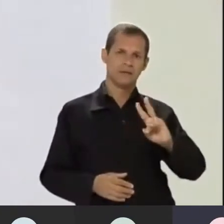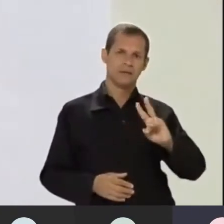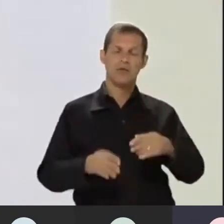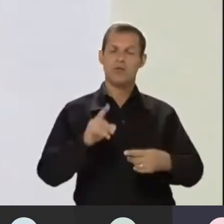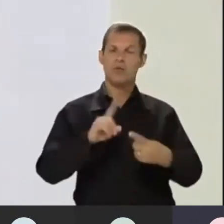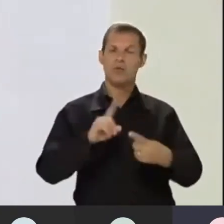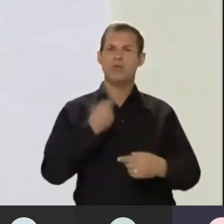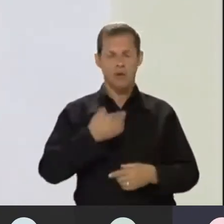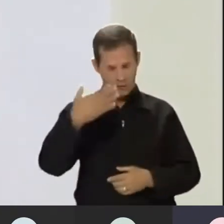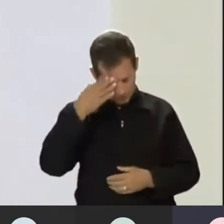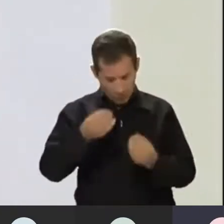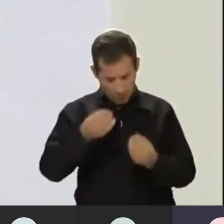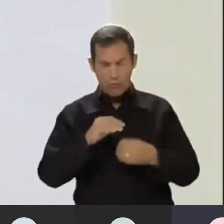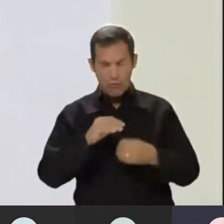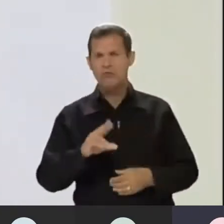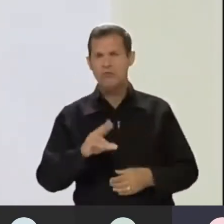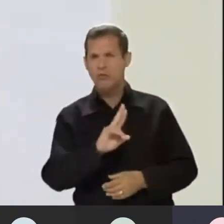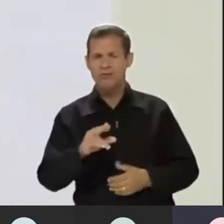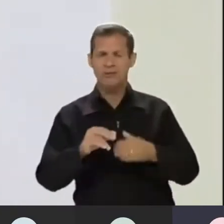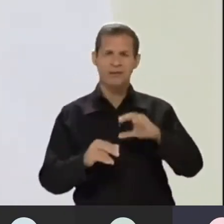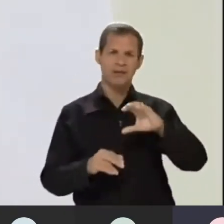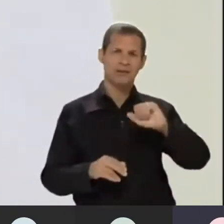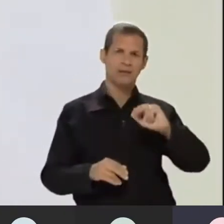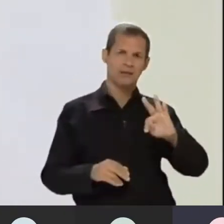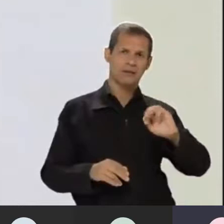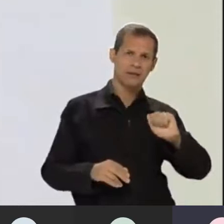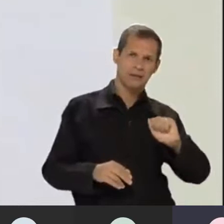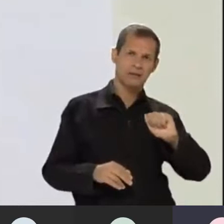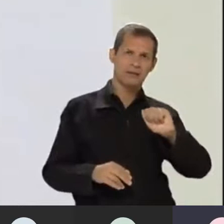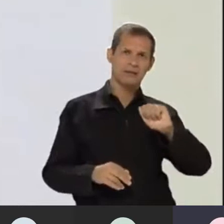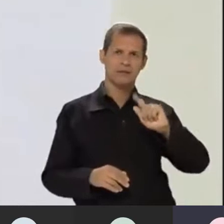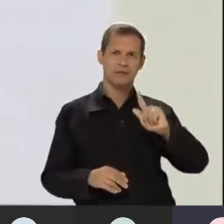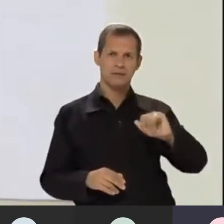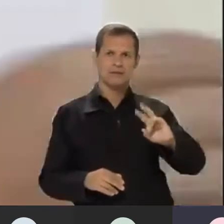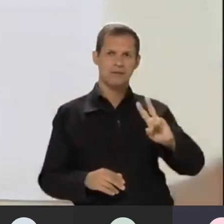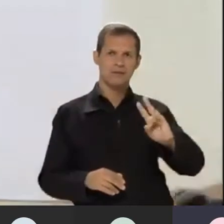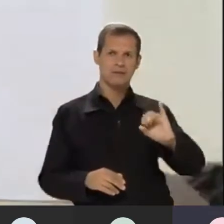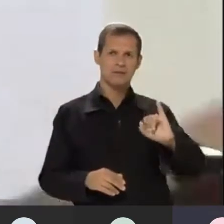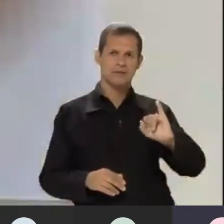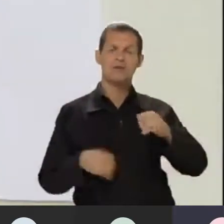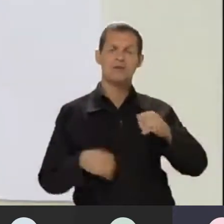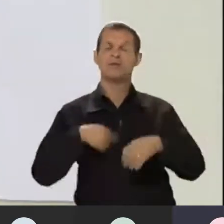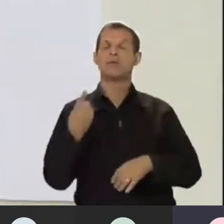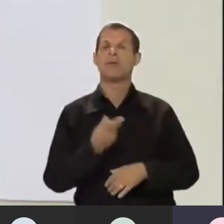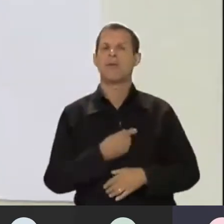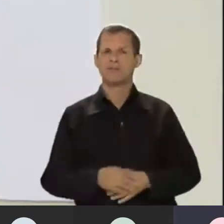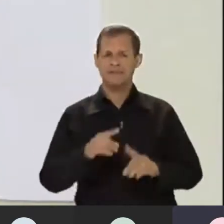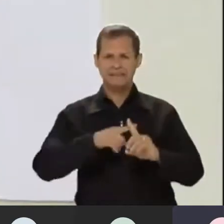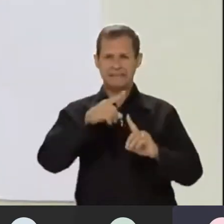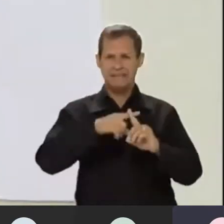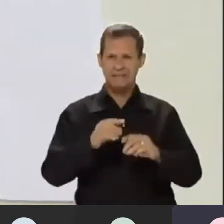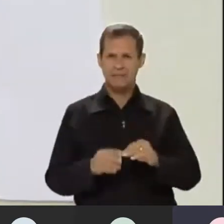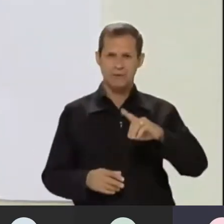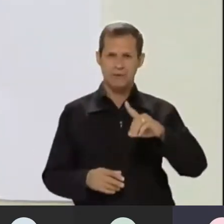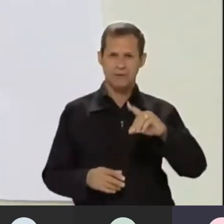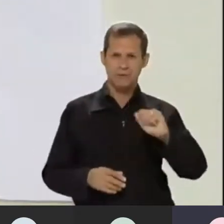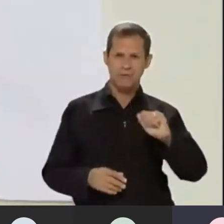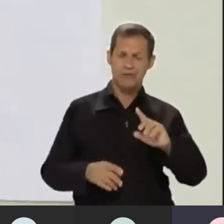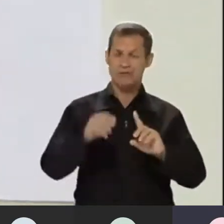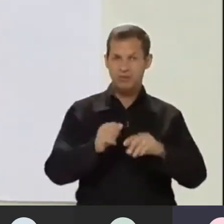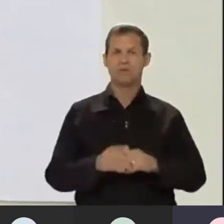Então, o primeiro passo para a gente entender como que a gente vai utilizar a carta de Givone é que a gente vai precisar da temperatura média